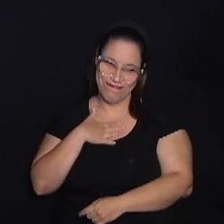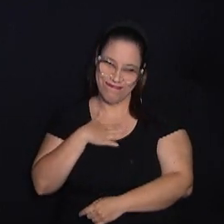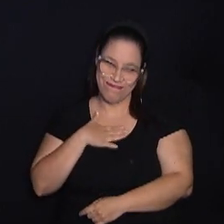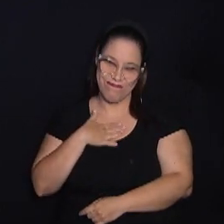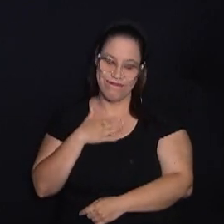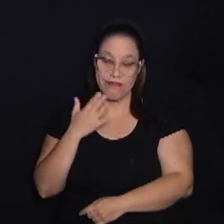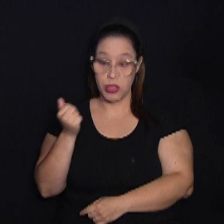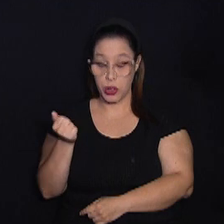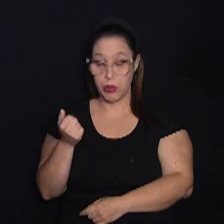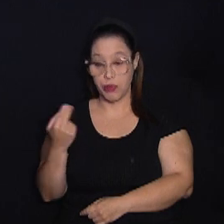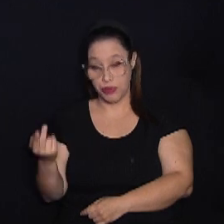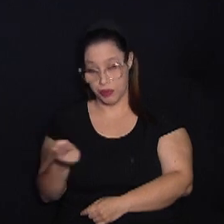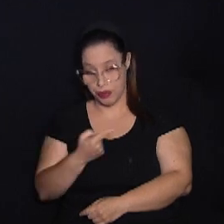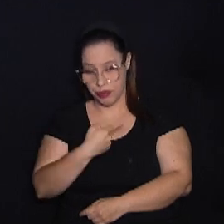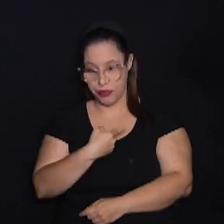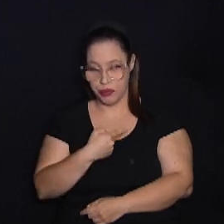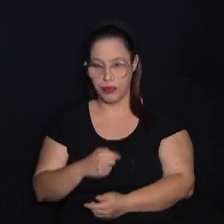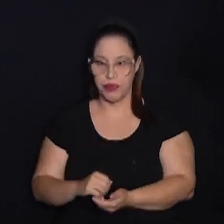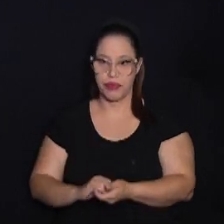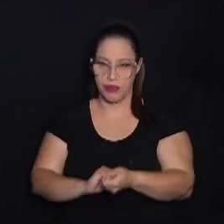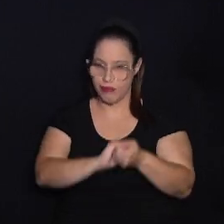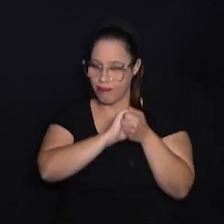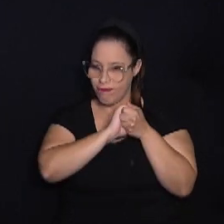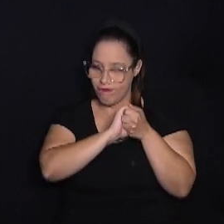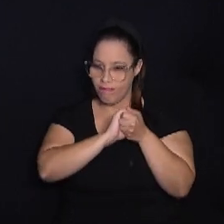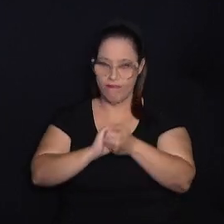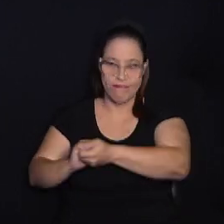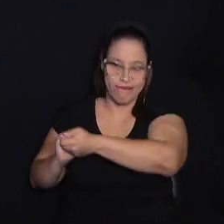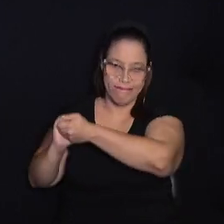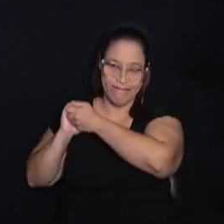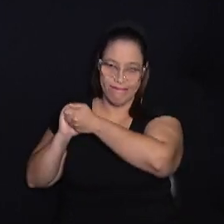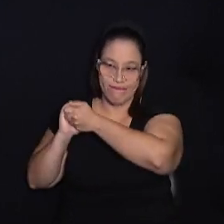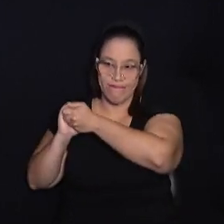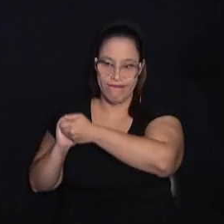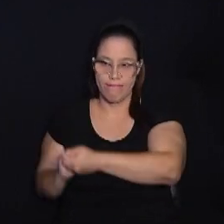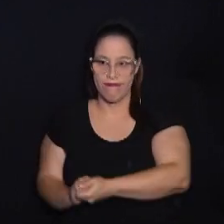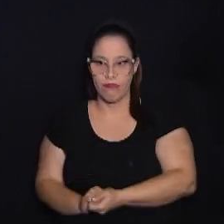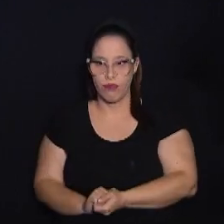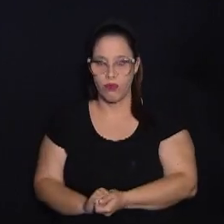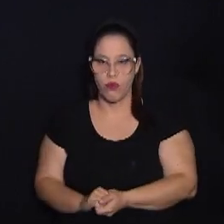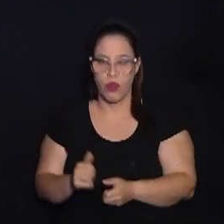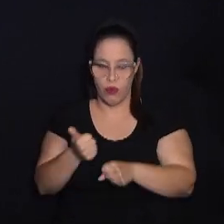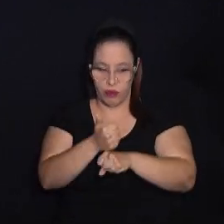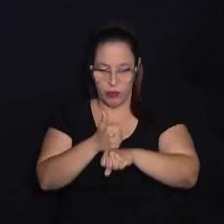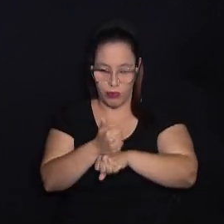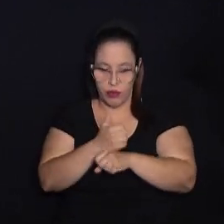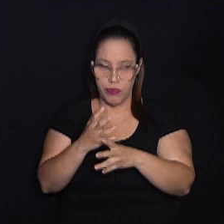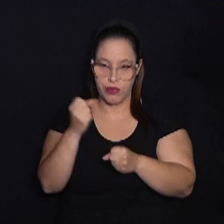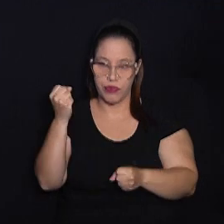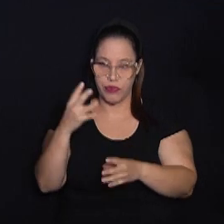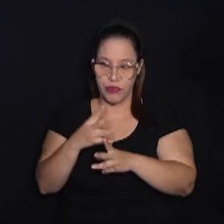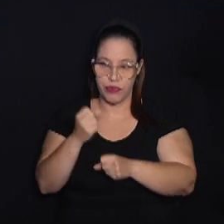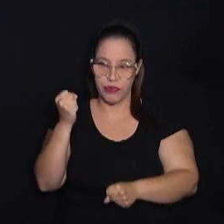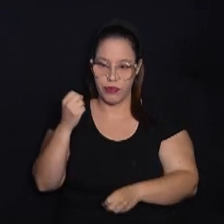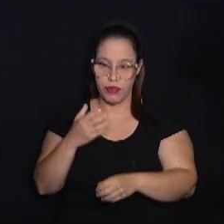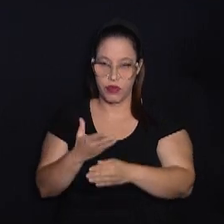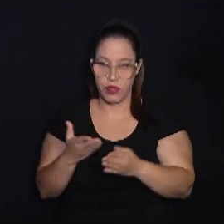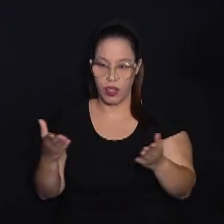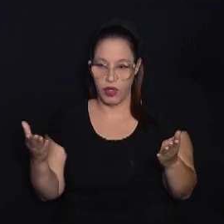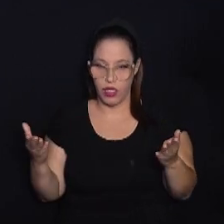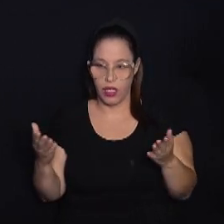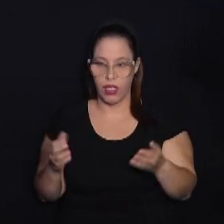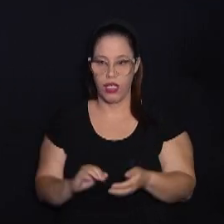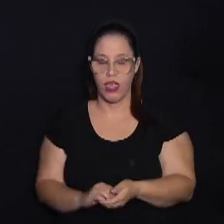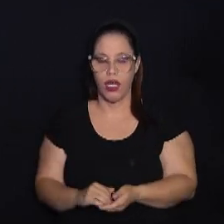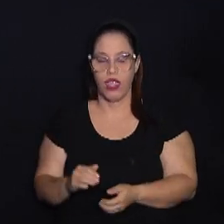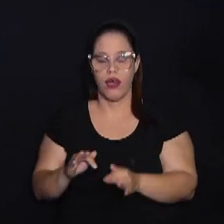por nós aqui, e cumprimentando-a, eu cumprimento a todos os profissionais de contabilidade que estão aqui no plenário, os